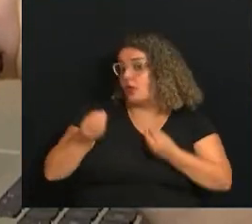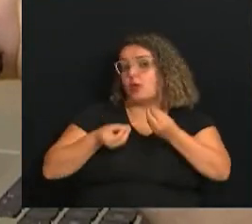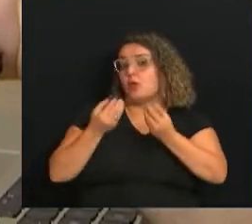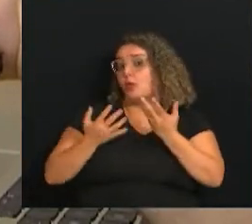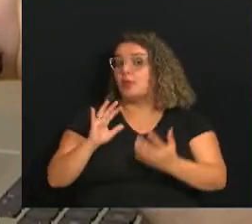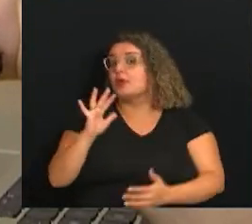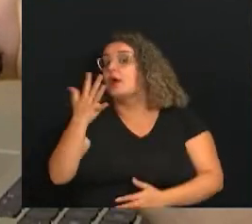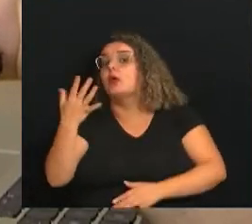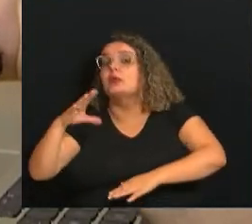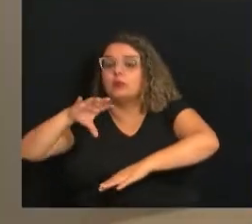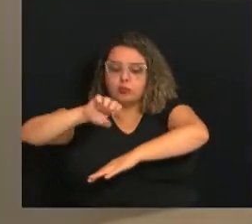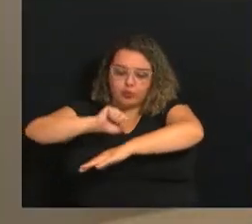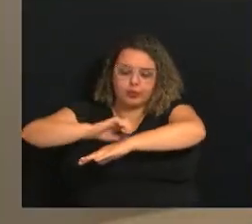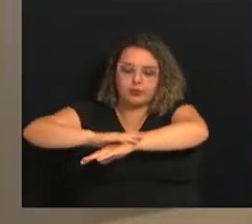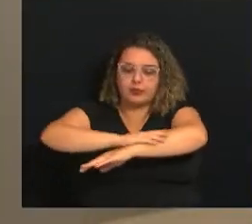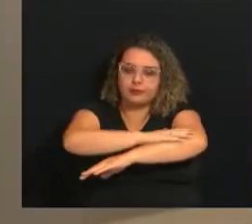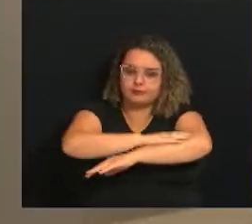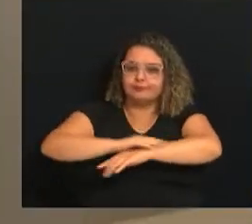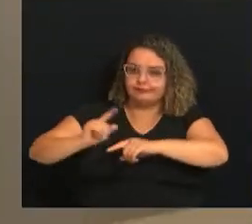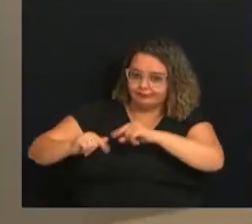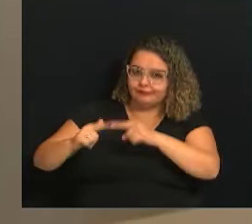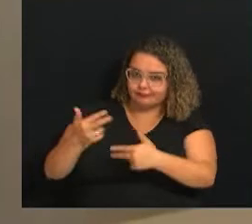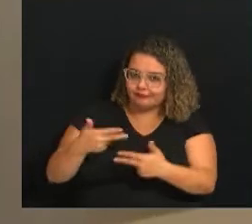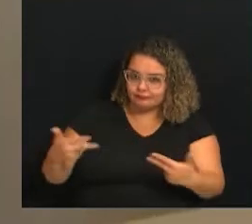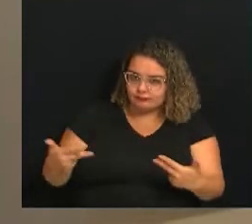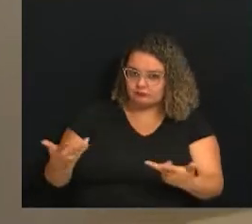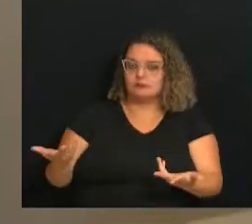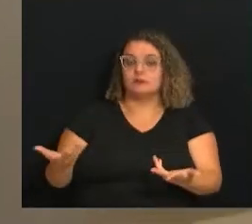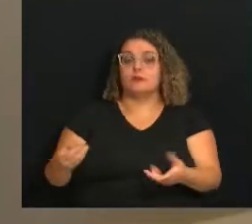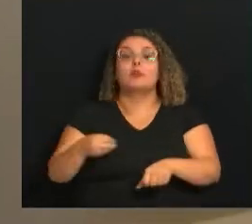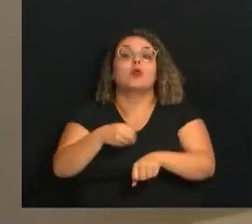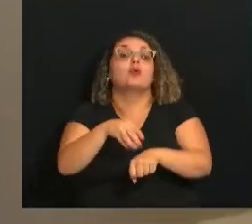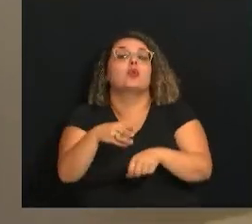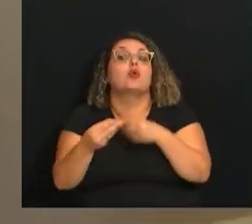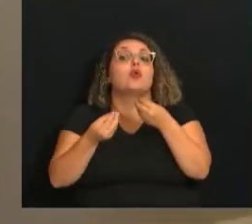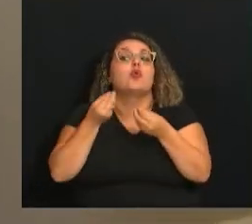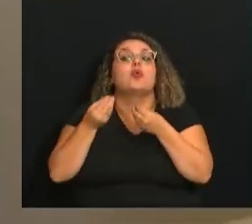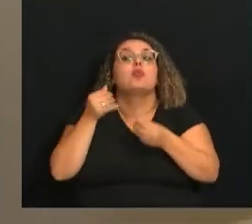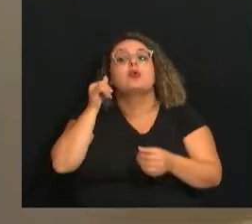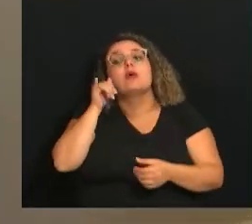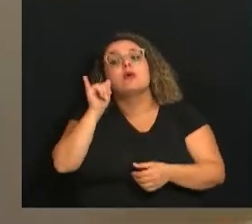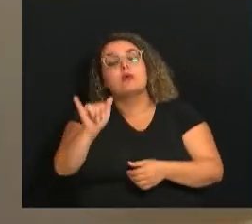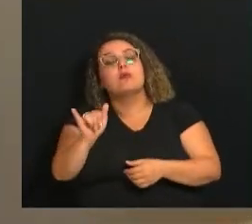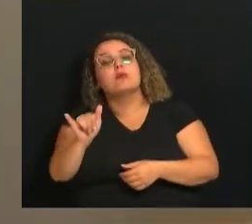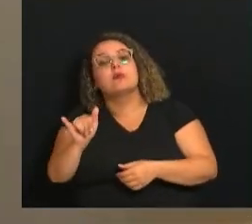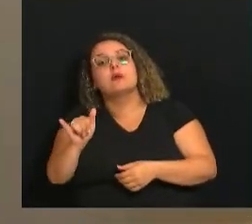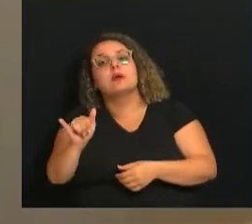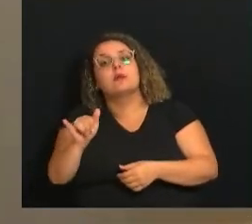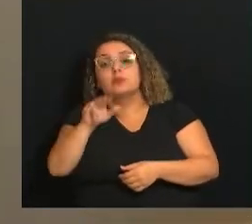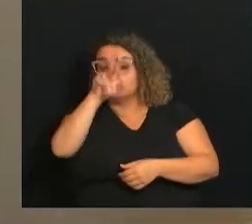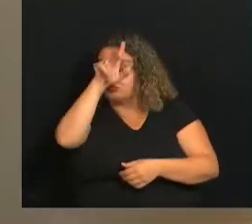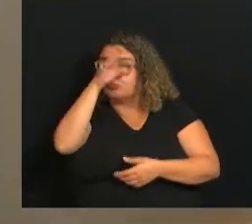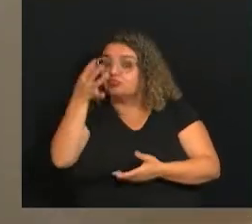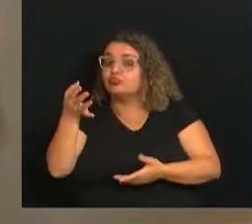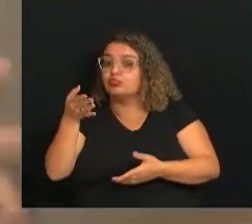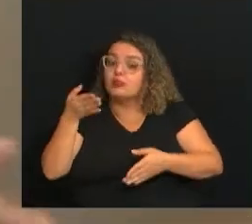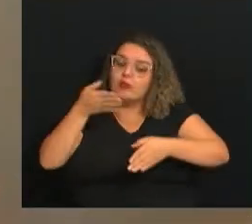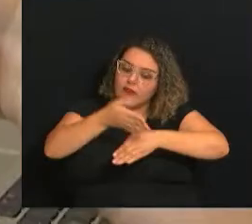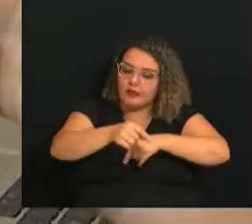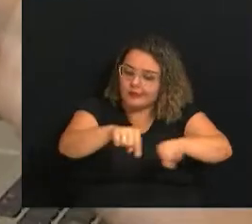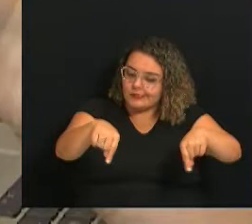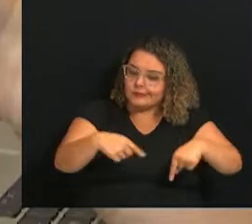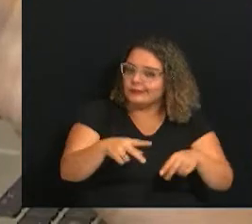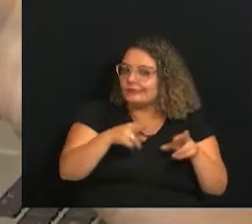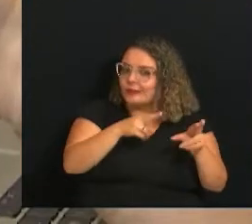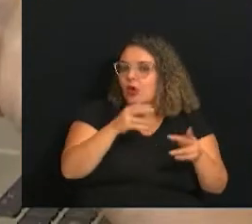a atuação desses produtos. O médico passa dicas de como evitar que esses insetos façam visitas no seu quarto, por exemplo.